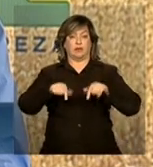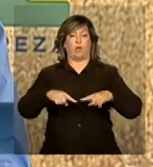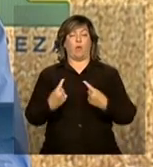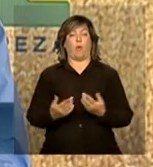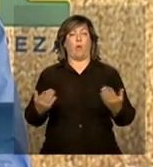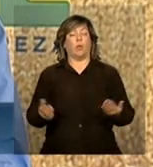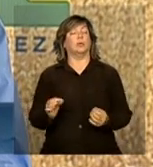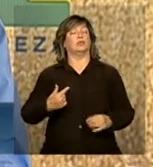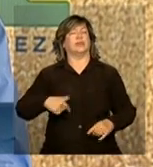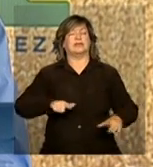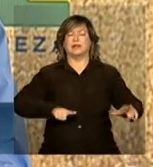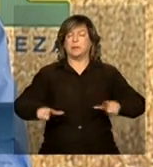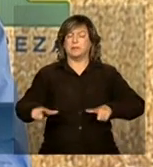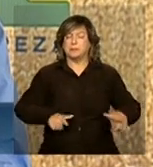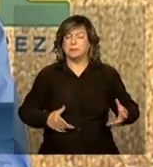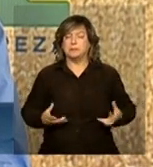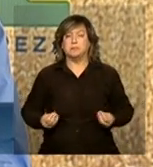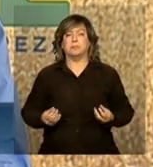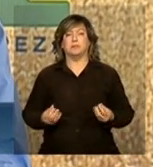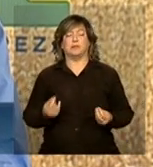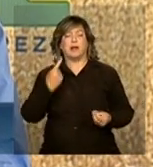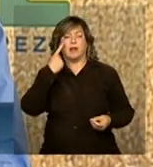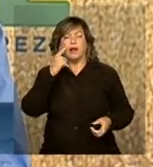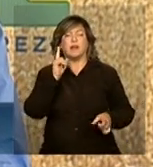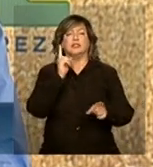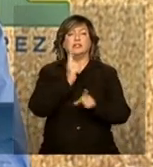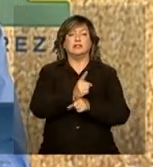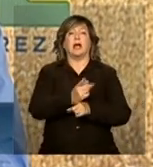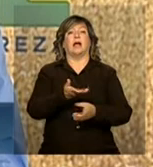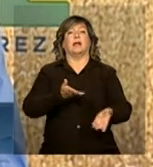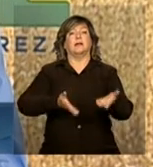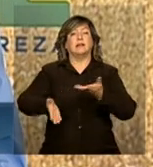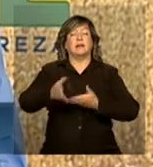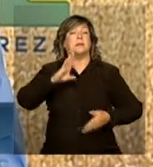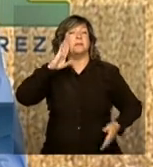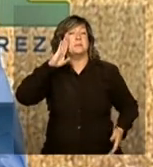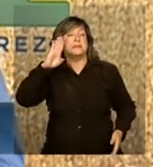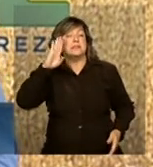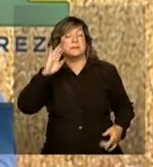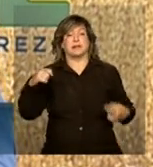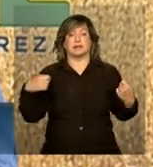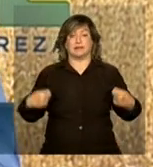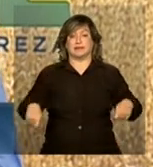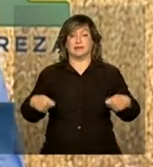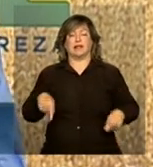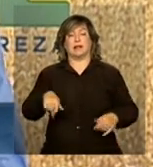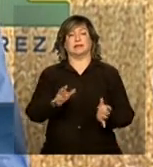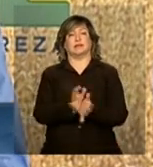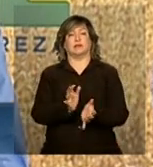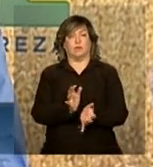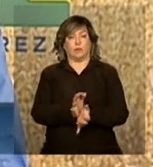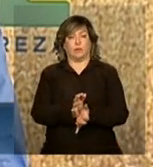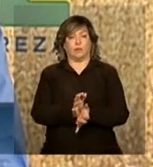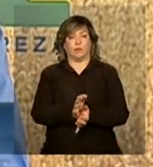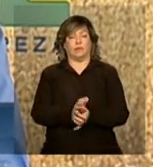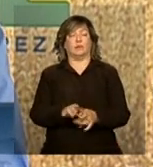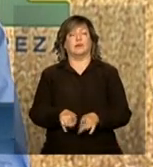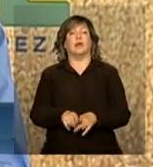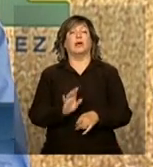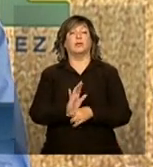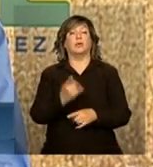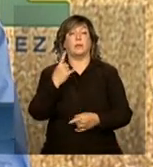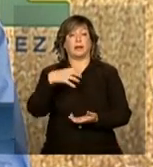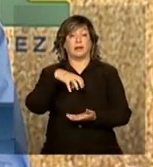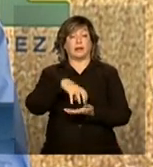que trabalhamos muito para identificar e atender às principais necessidades do setor. Apoiado por uma